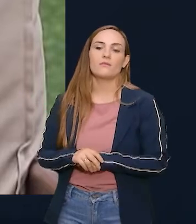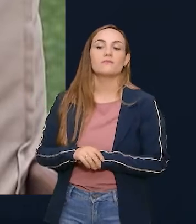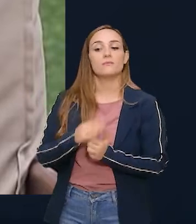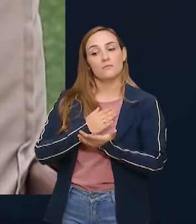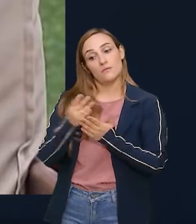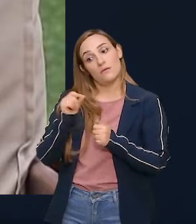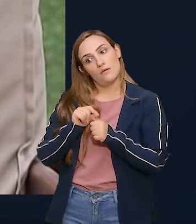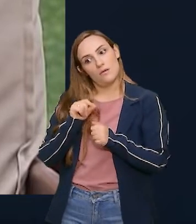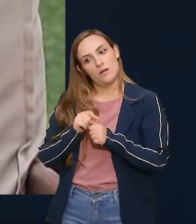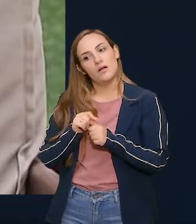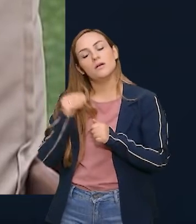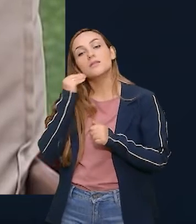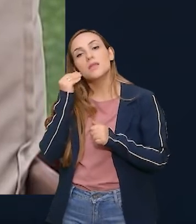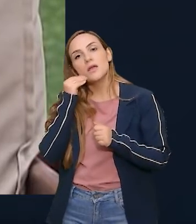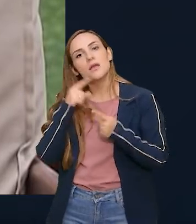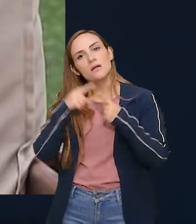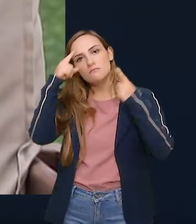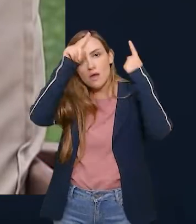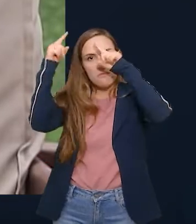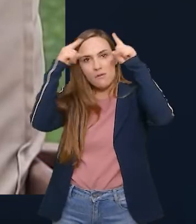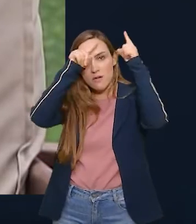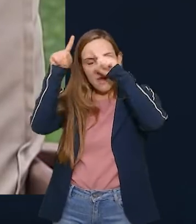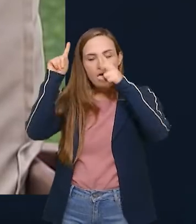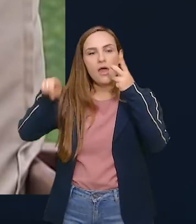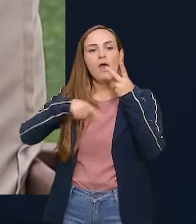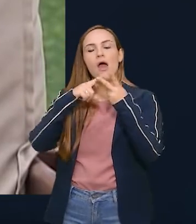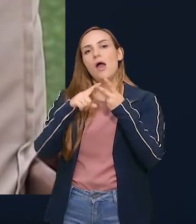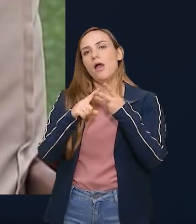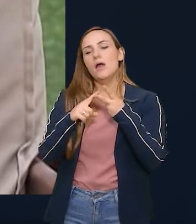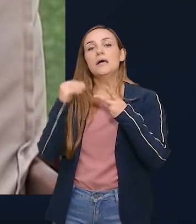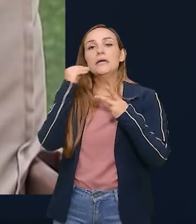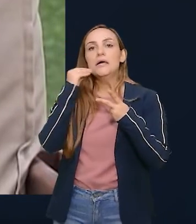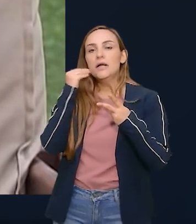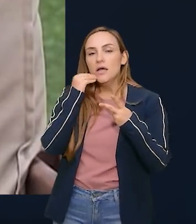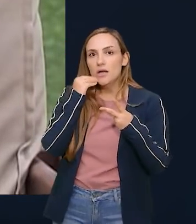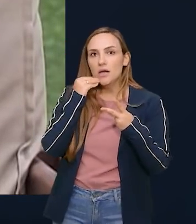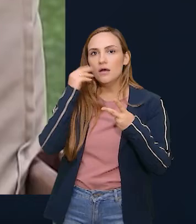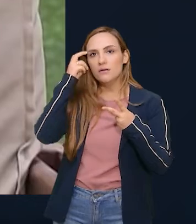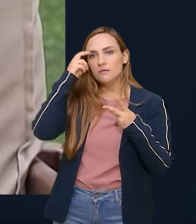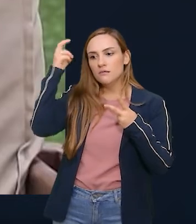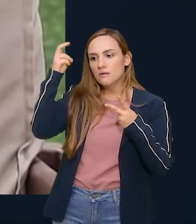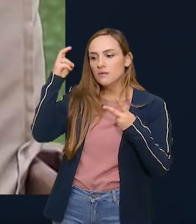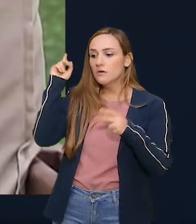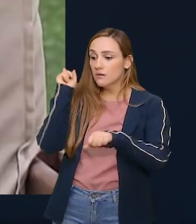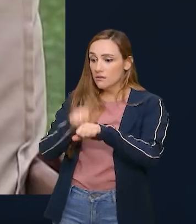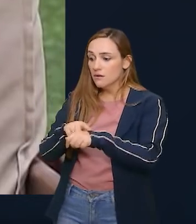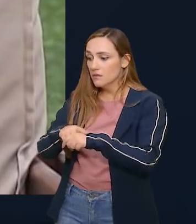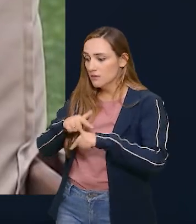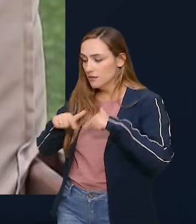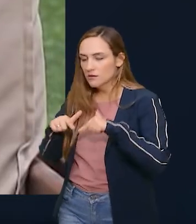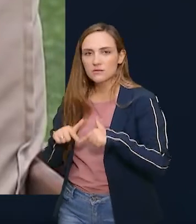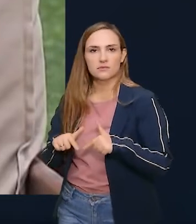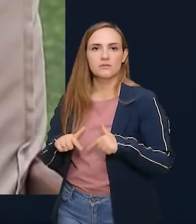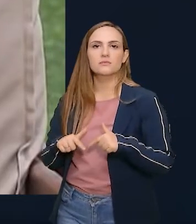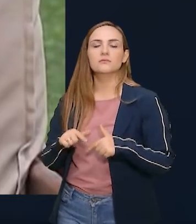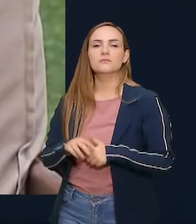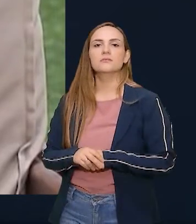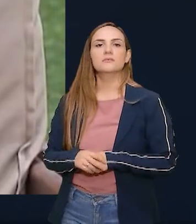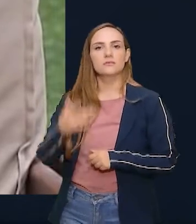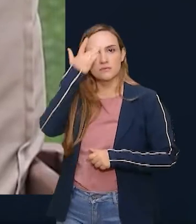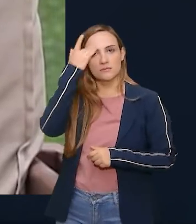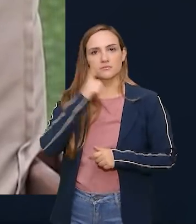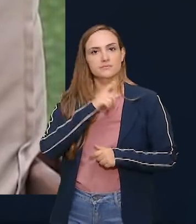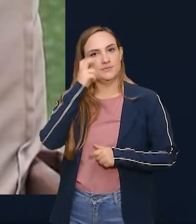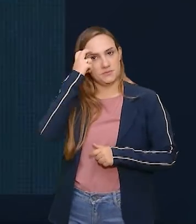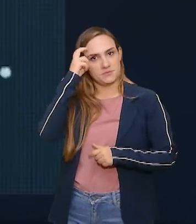que seja inteligência. Então começaram a vir testes incorporando a criatividade, mais para frente testes incorporando a sua